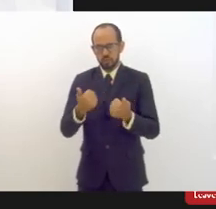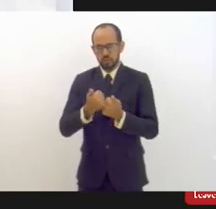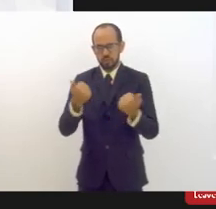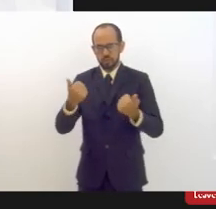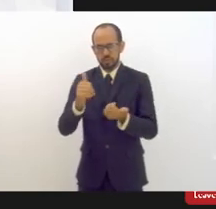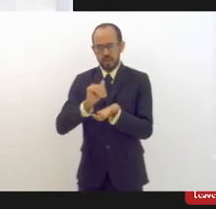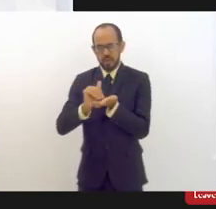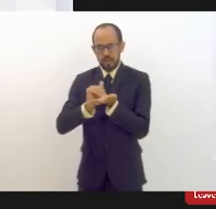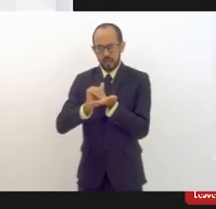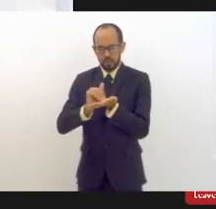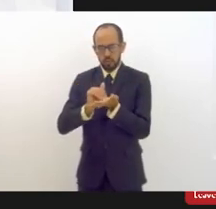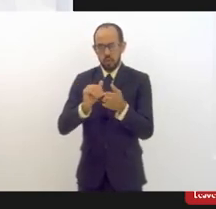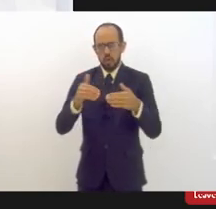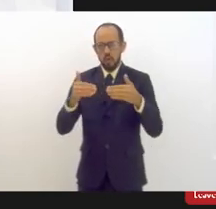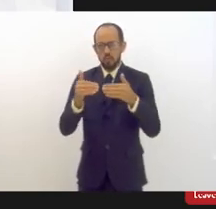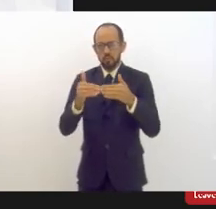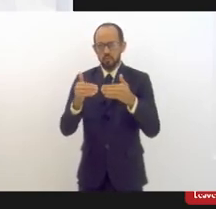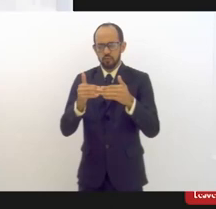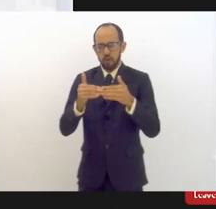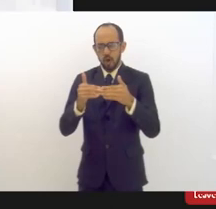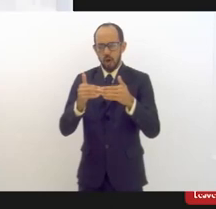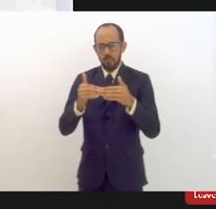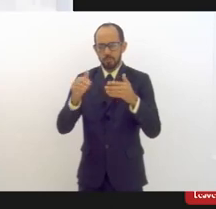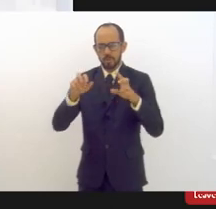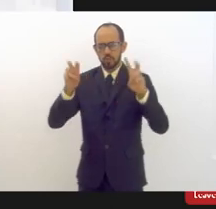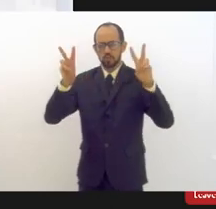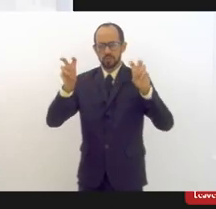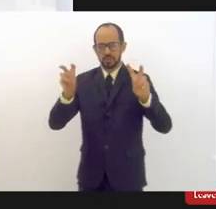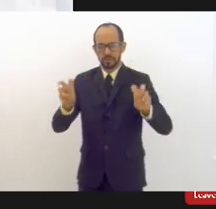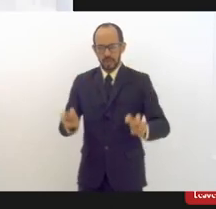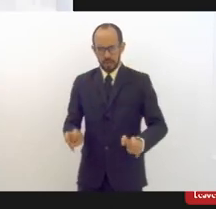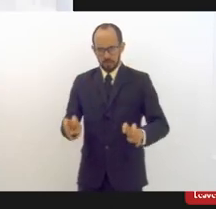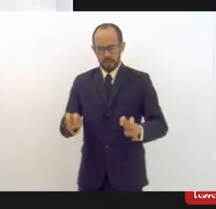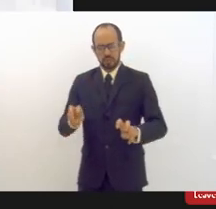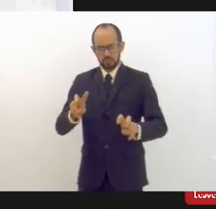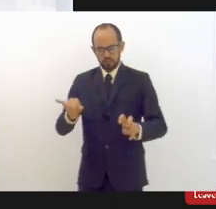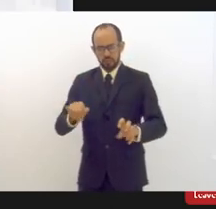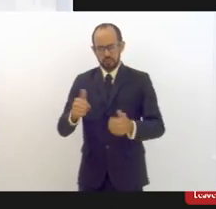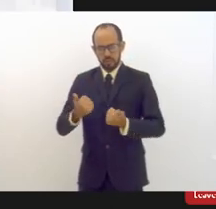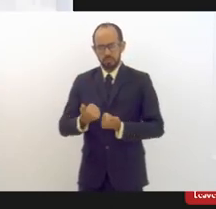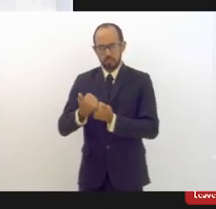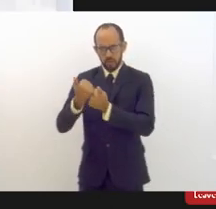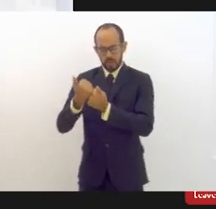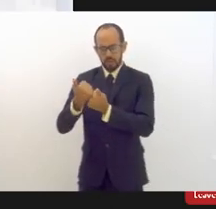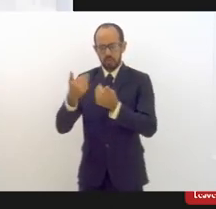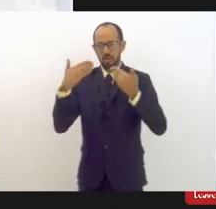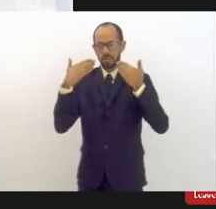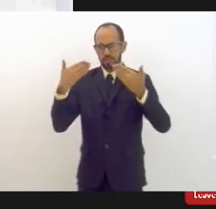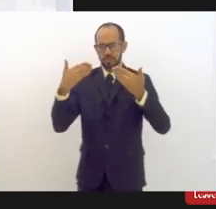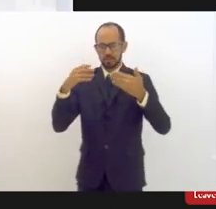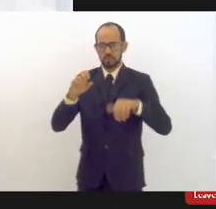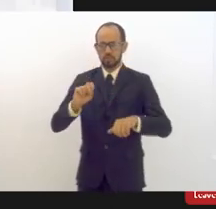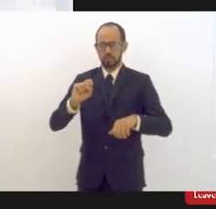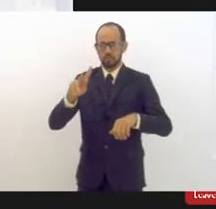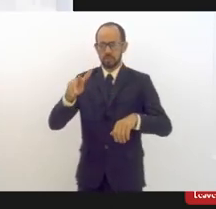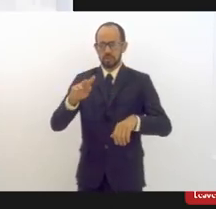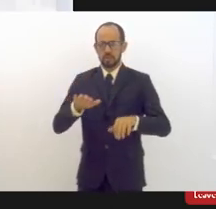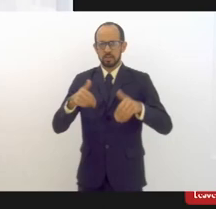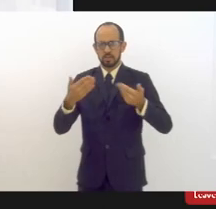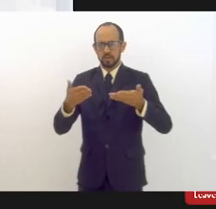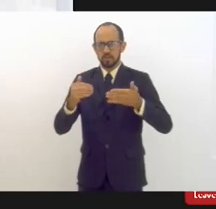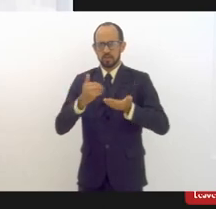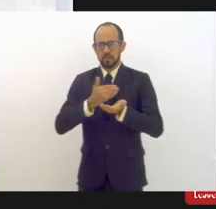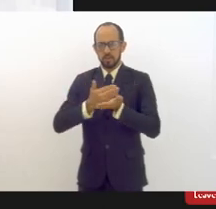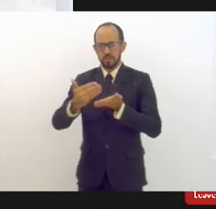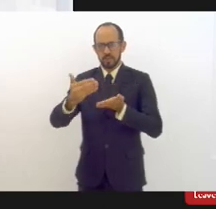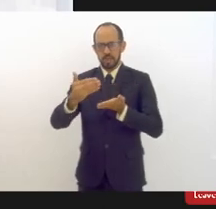com as frentes afetas às suas áreas, vão se apoiando aqui para fazer essa apresentação. Ok? Então, não farei a